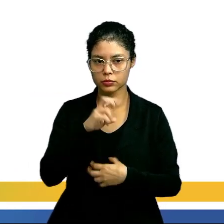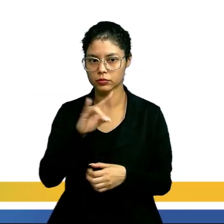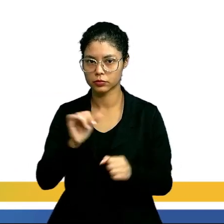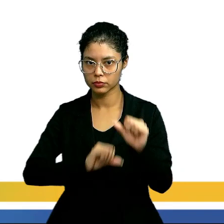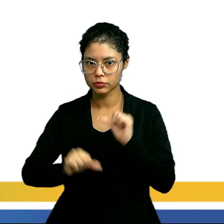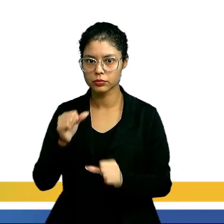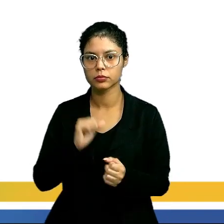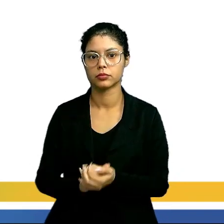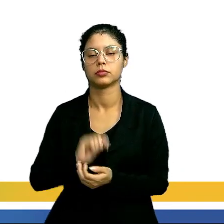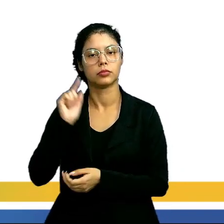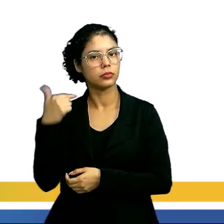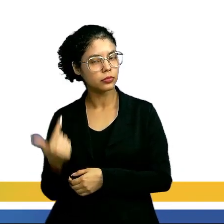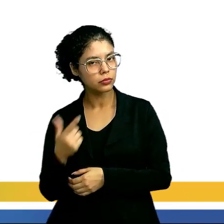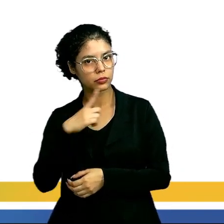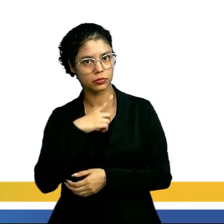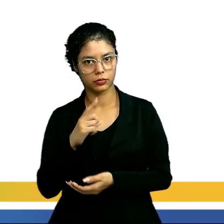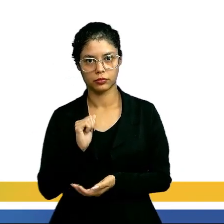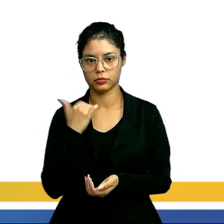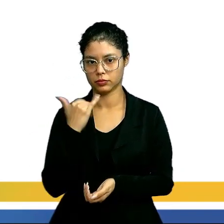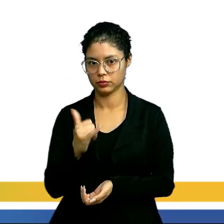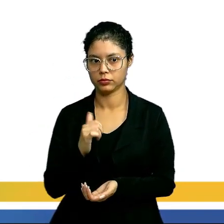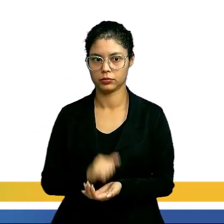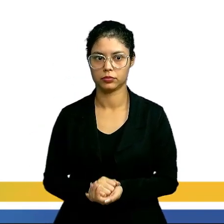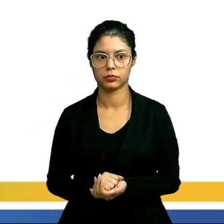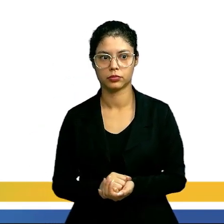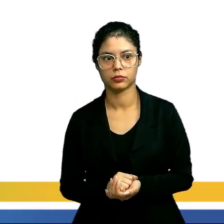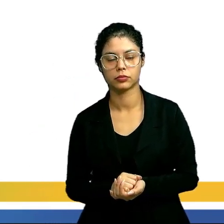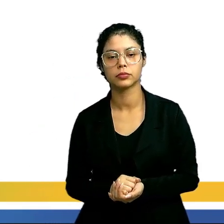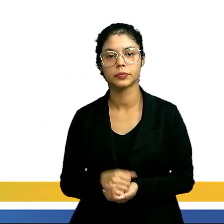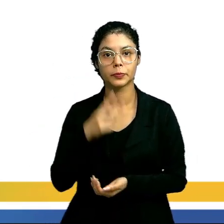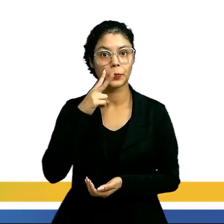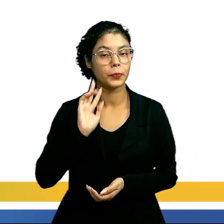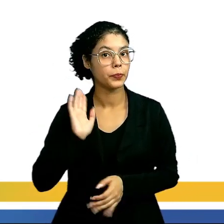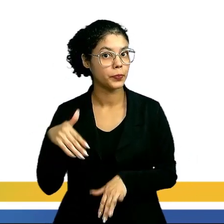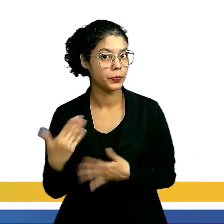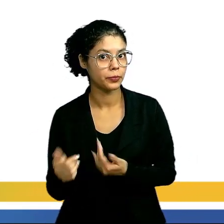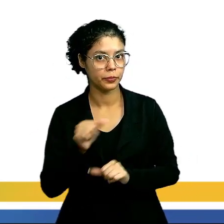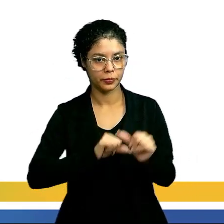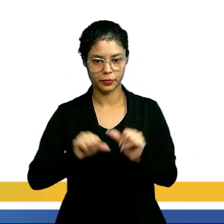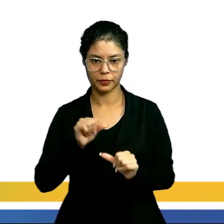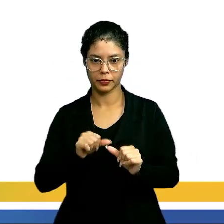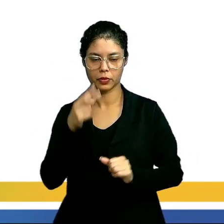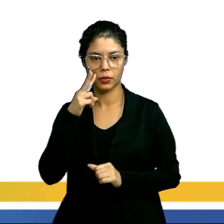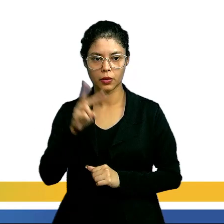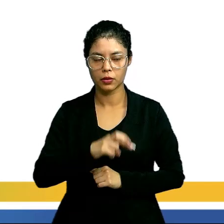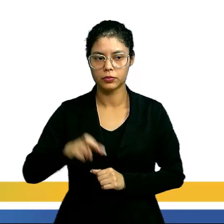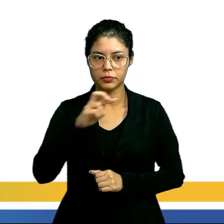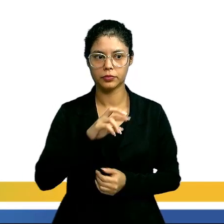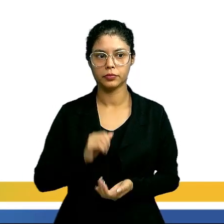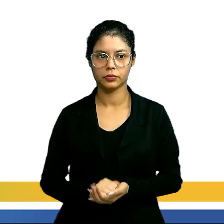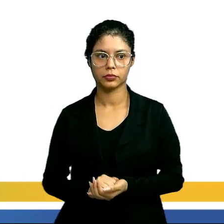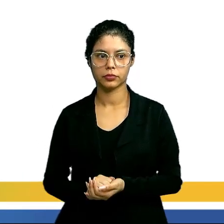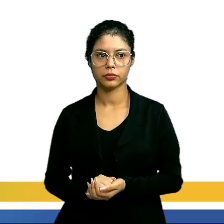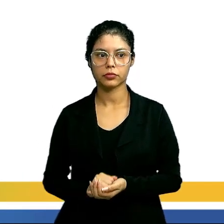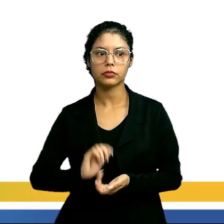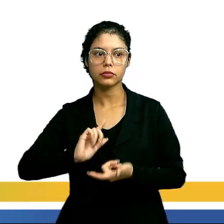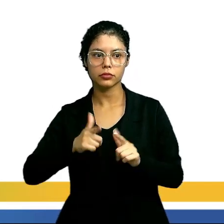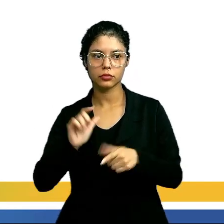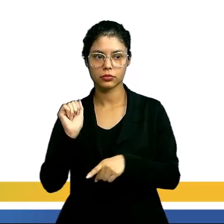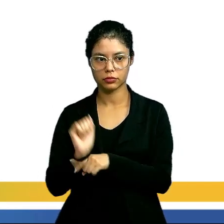ser transformada em um outro tipo de energia. Então, temos de ver qual que seria essa transformação. Analisando as alternativas, temos